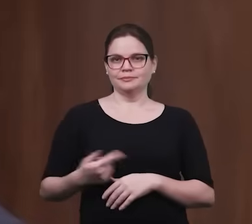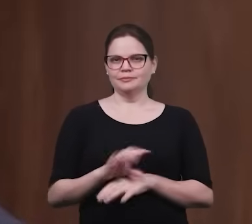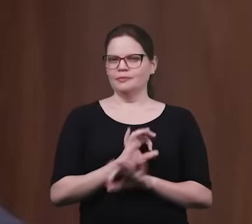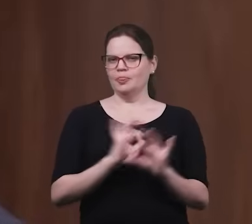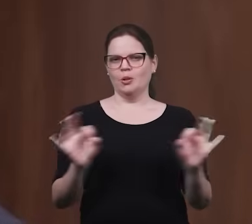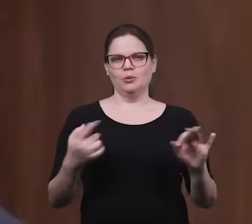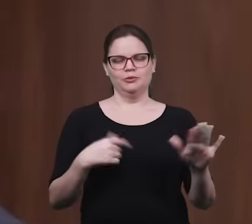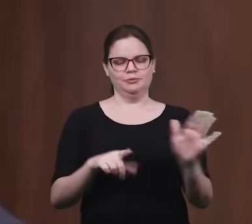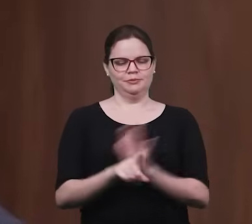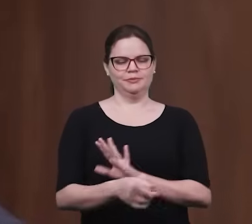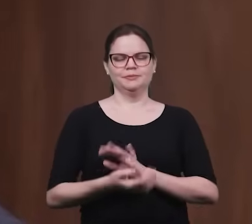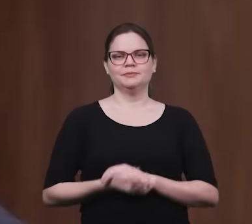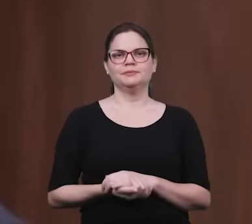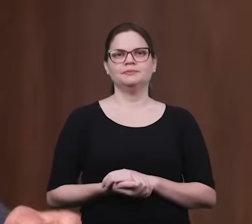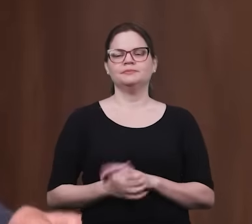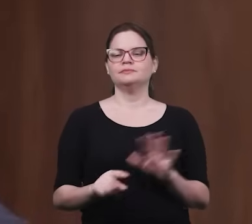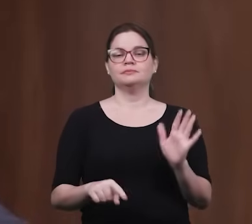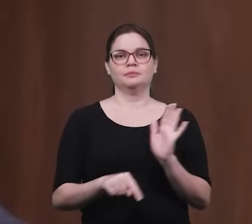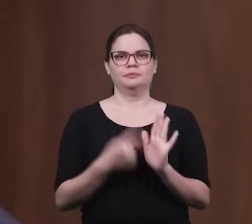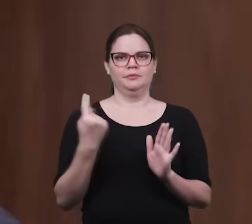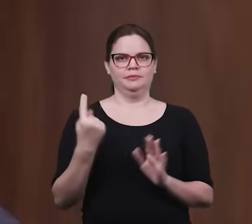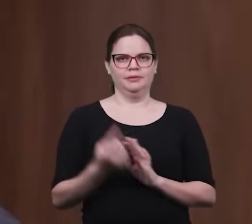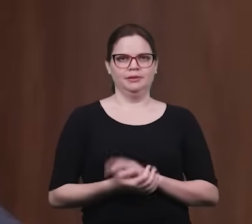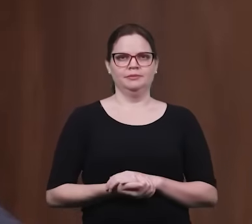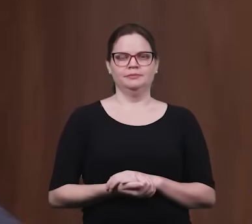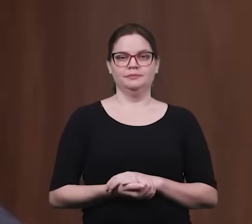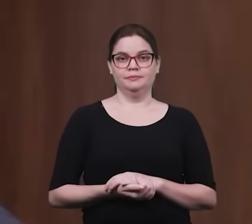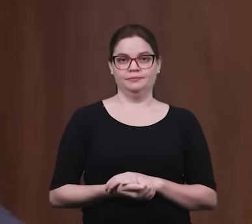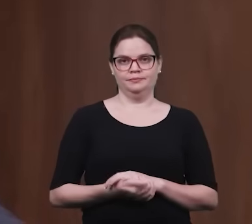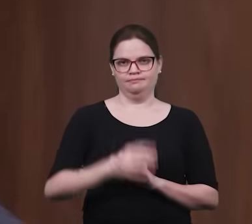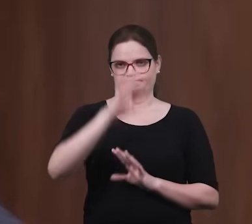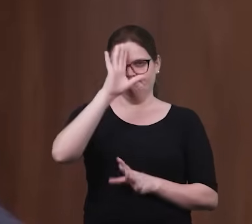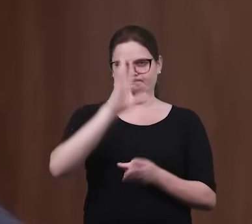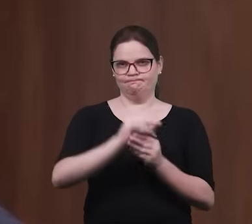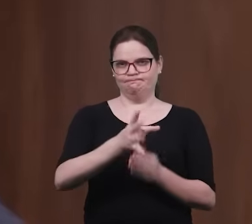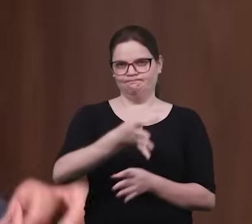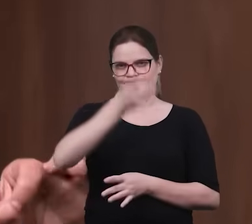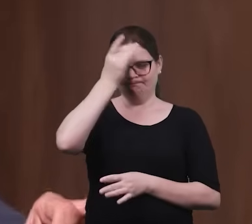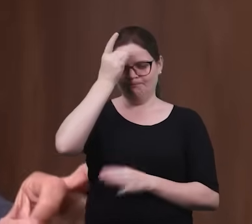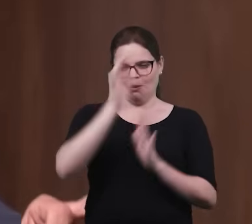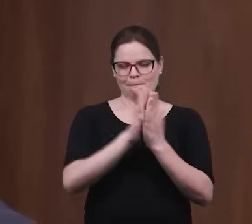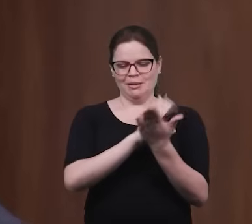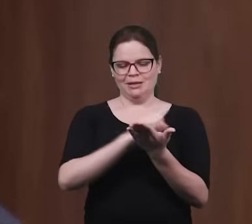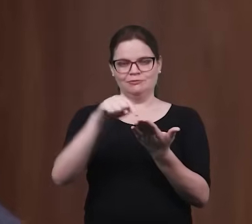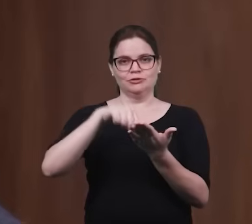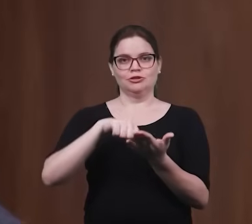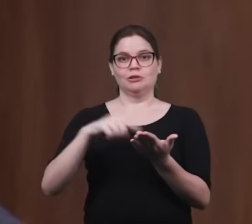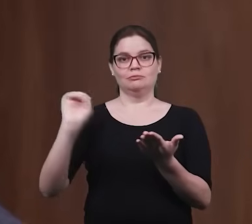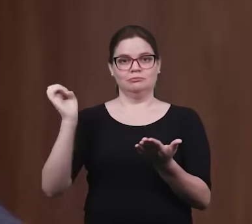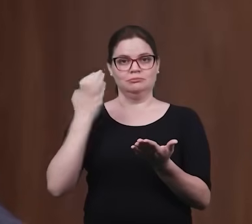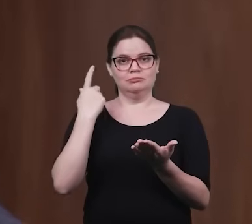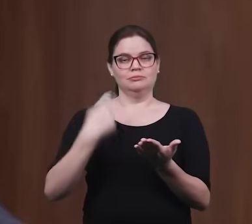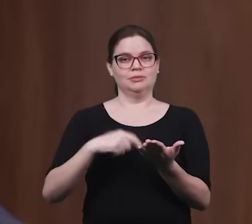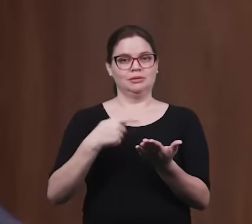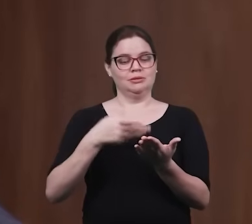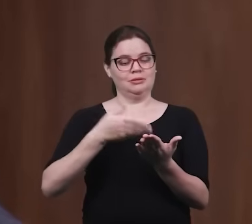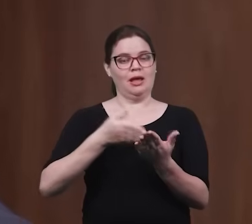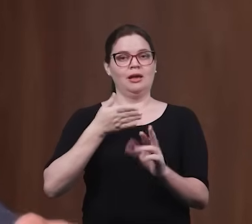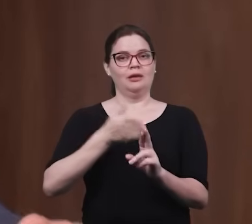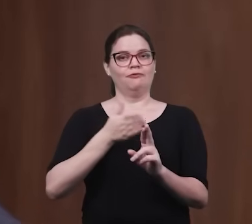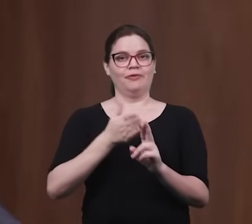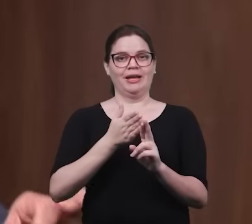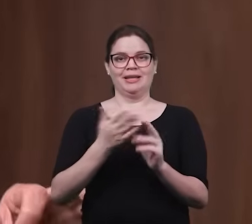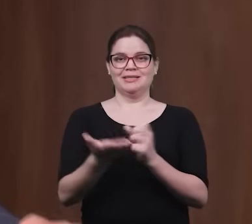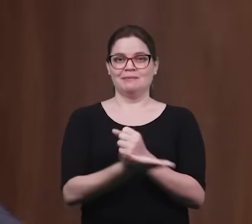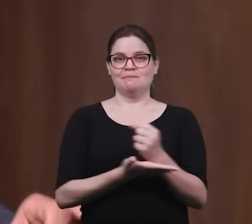sua colocação. Primeira coisa, ter a palavra de Deus como a base da nossa vida. Amém. Viver